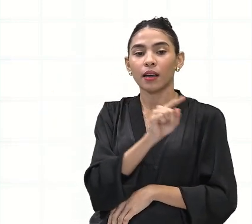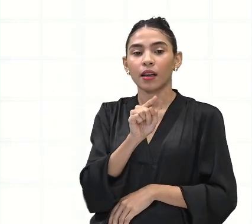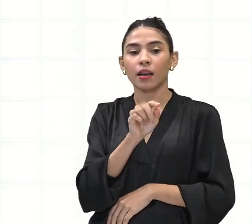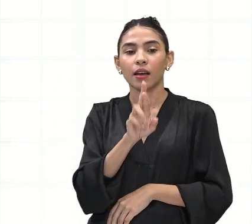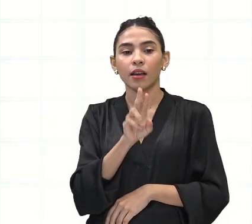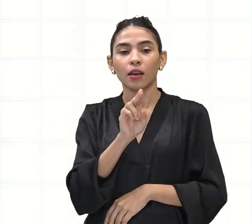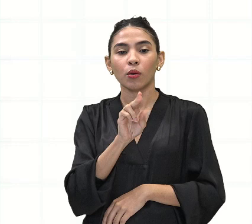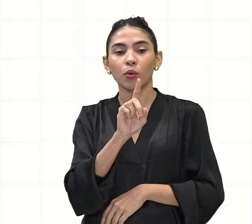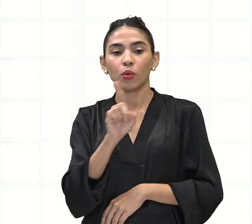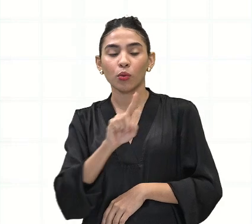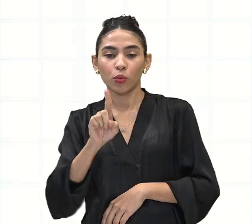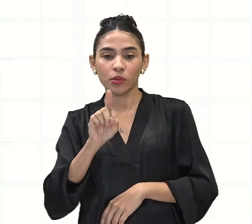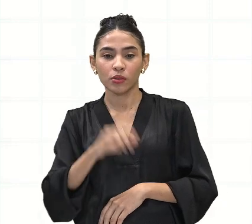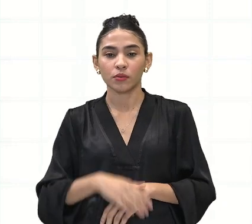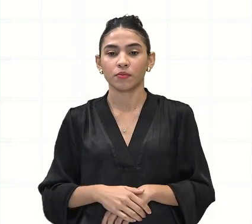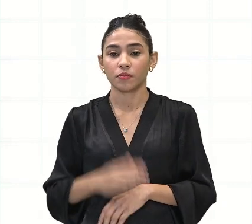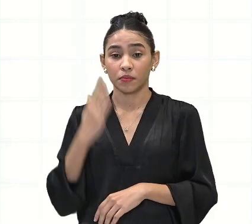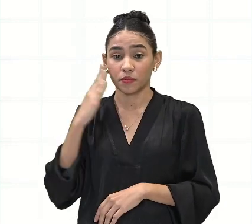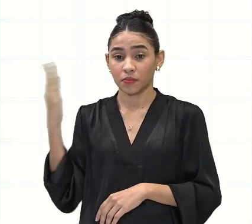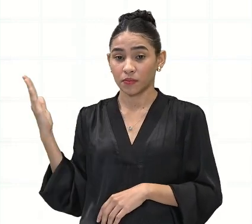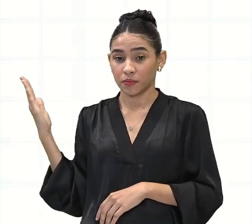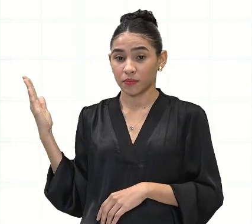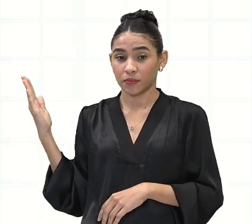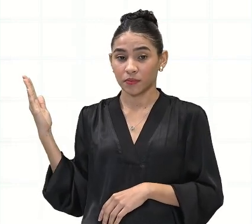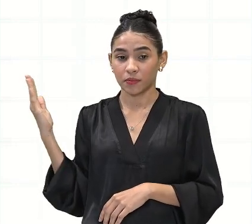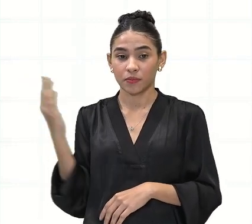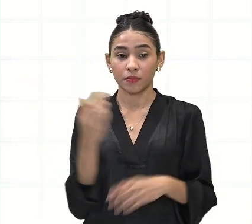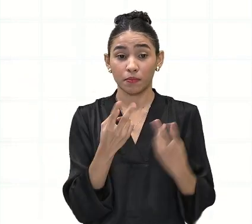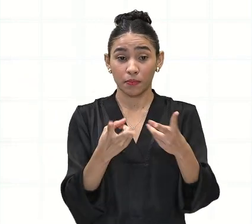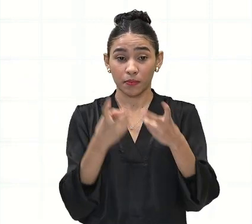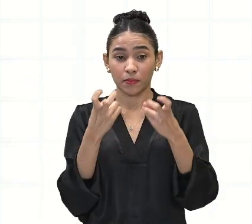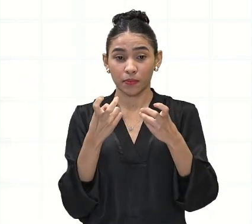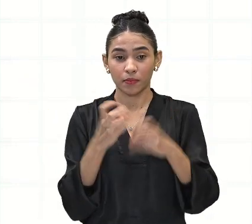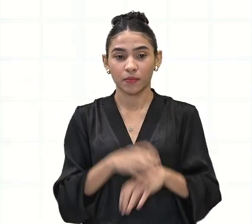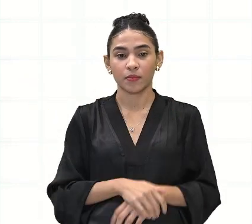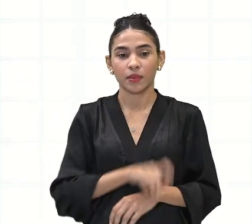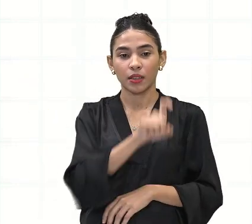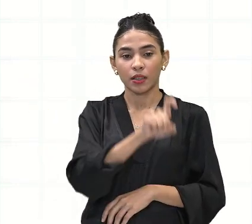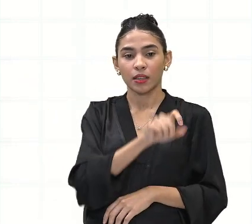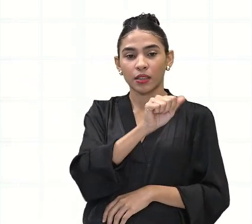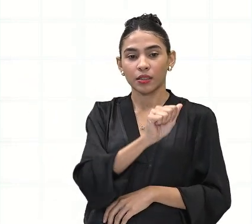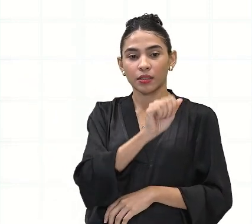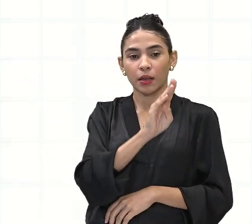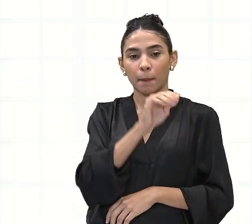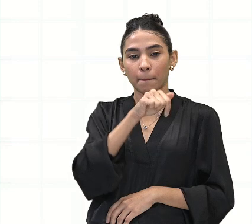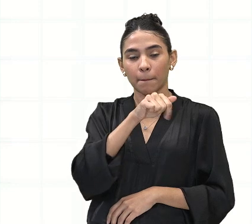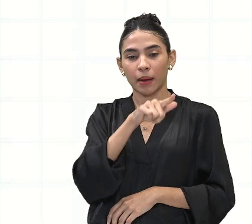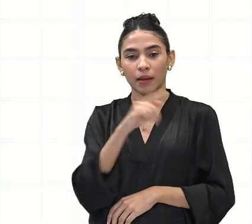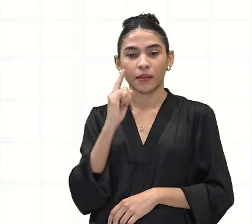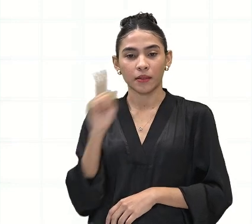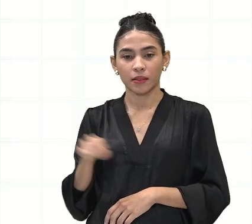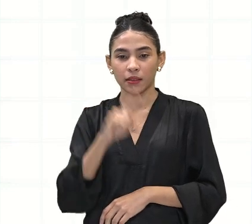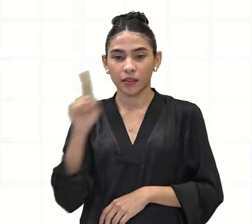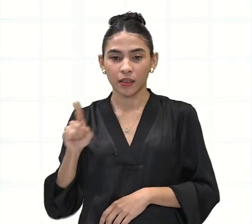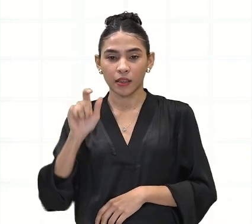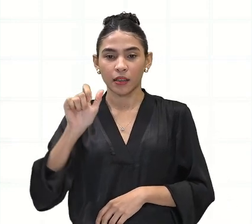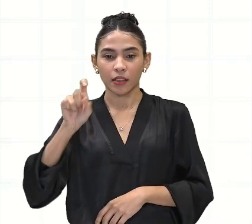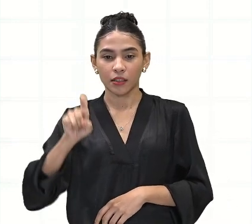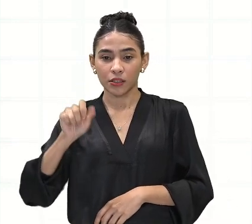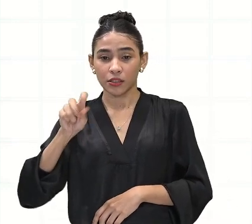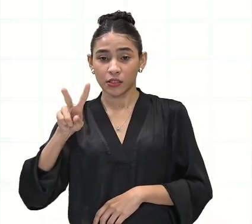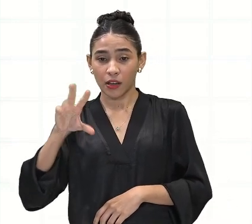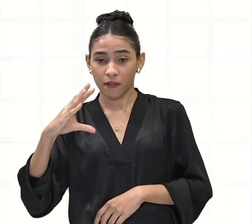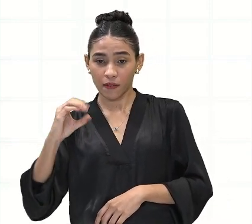virou arroz. Olha que interessante. Shabak, chaveco, azulejo, azulejo.